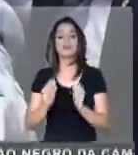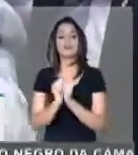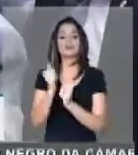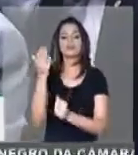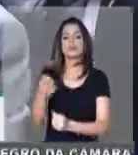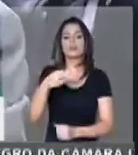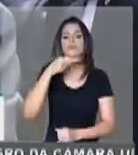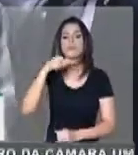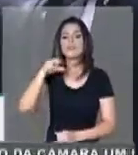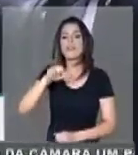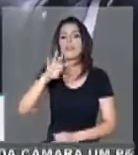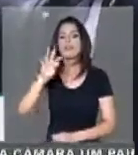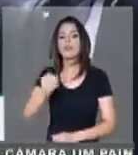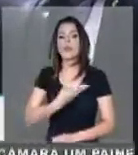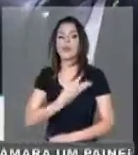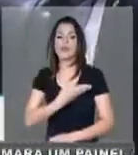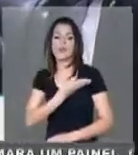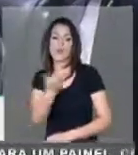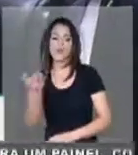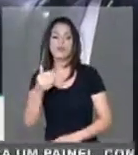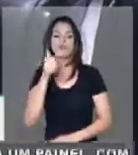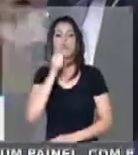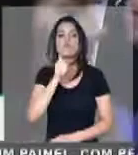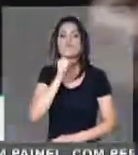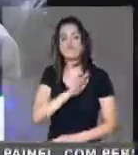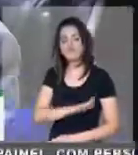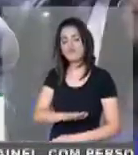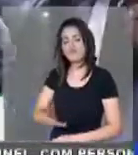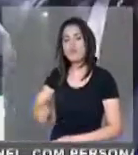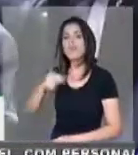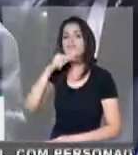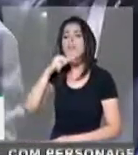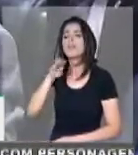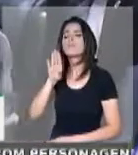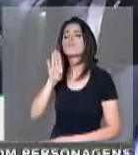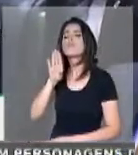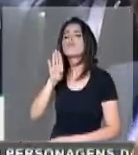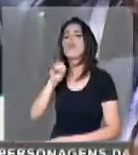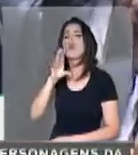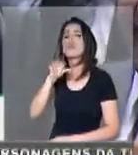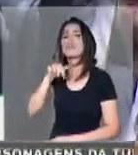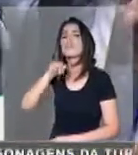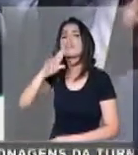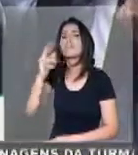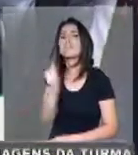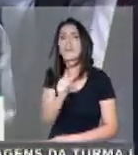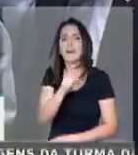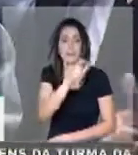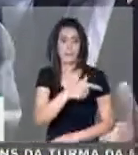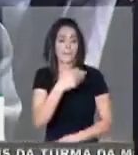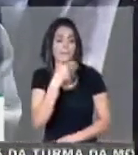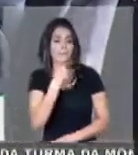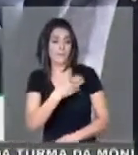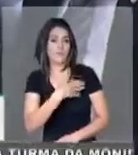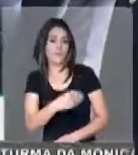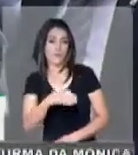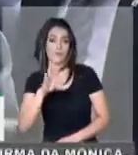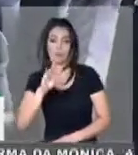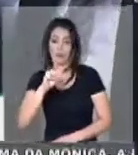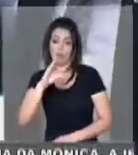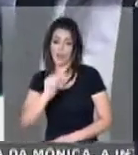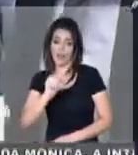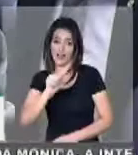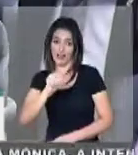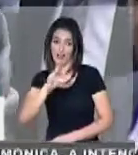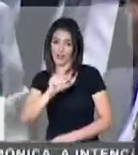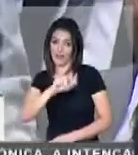é neto amigo da gente, a minha netinha, a Boquinhazinha está aqui também, o meu filho, o Boca Aberta,